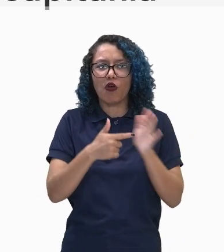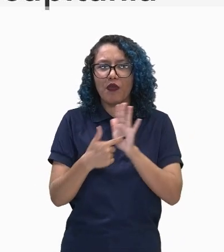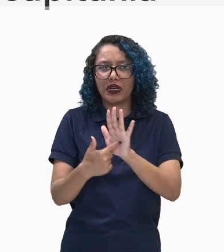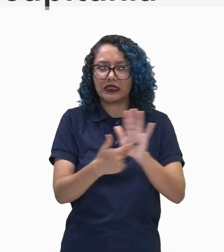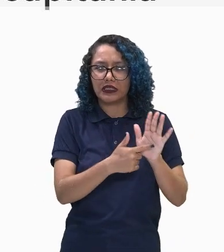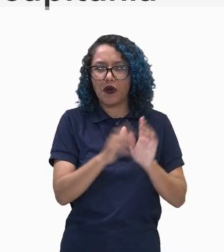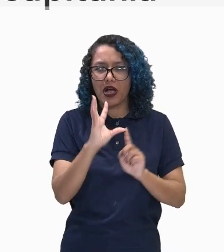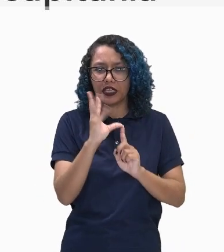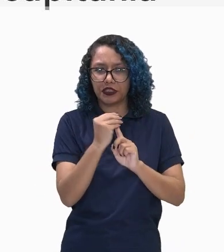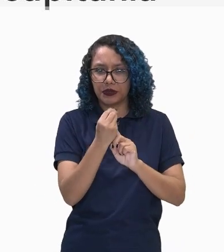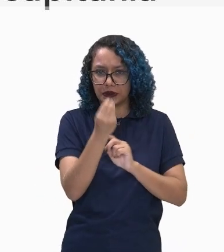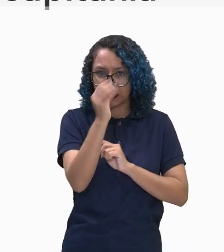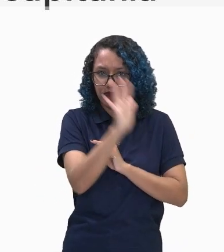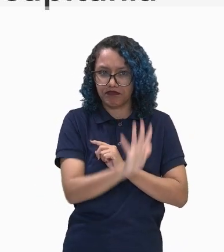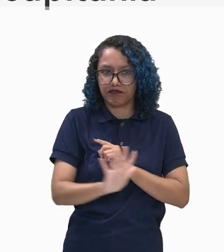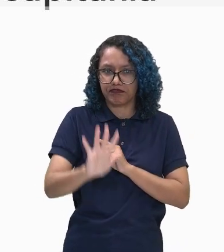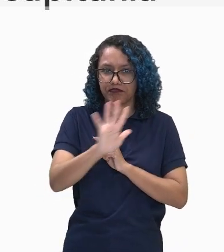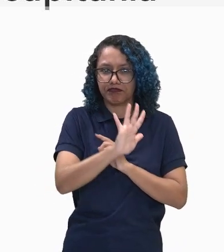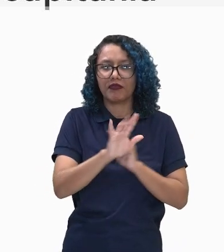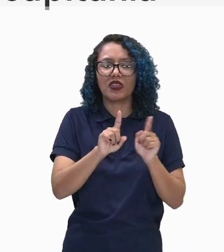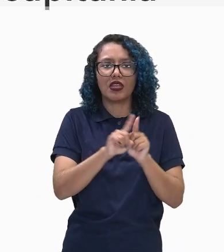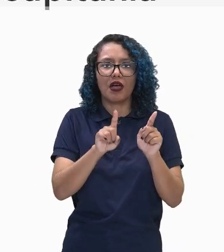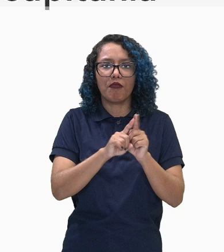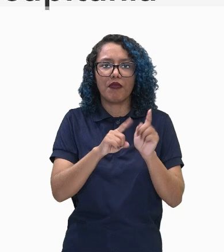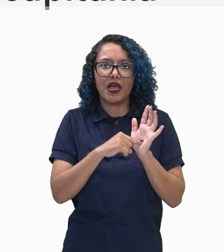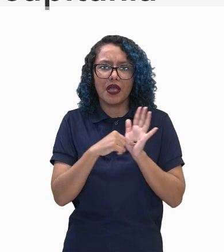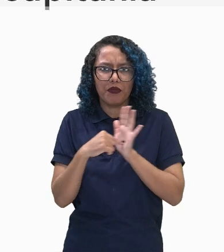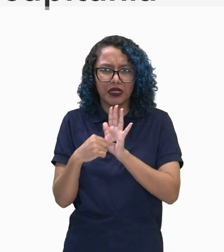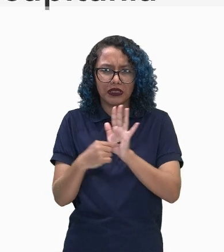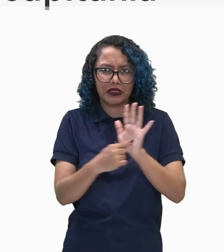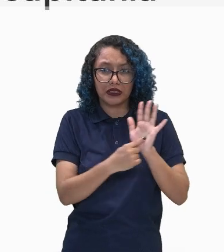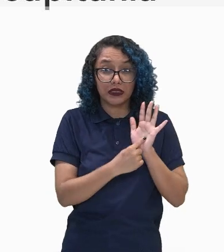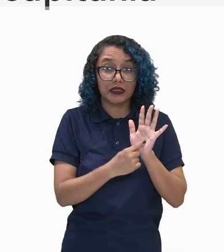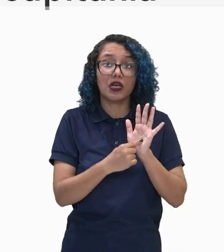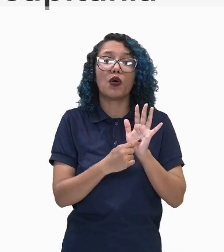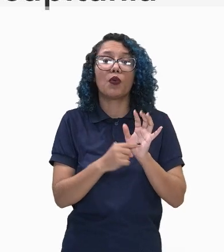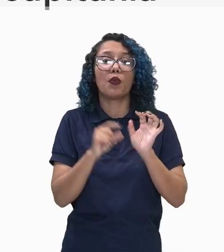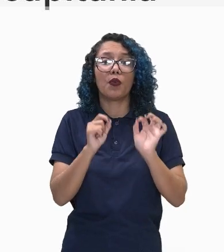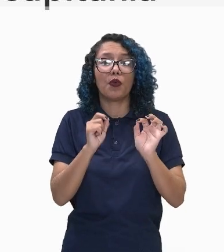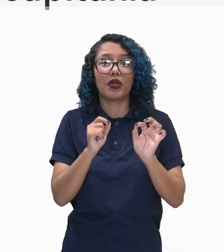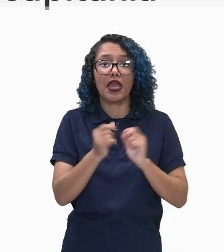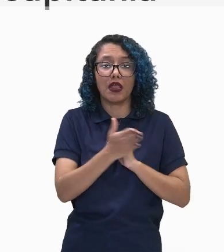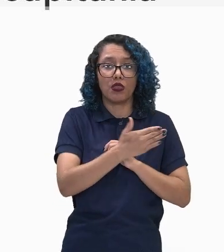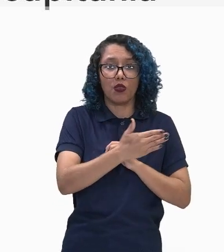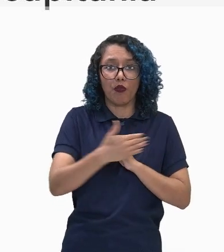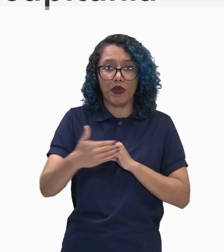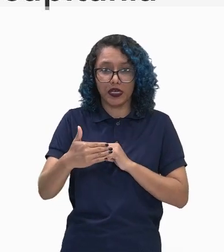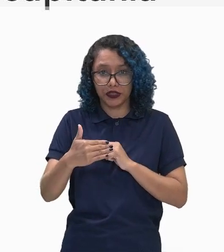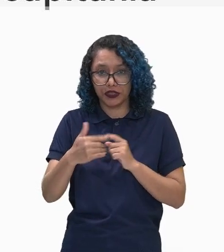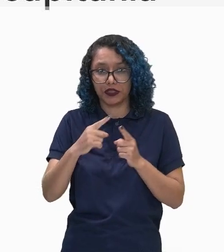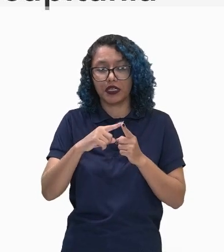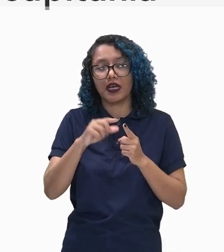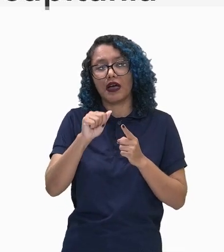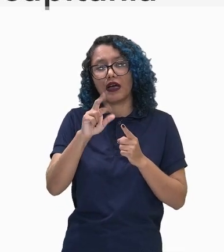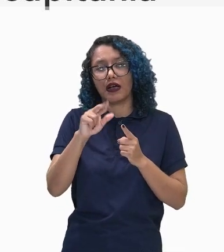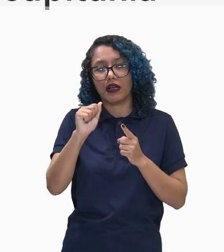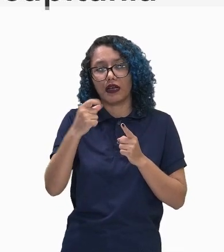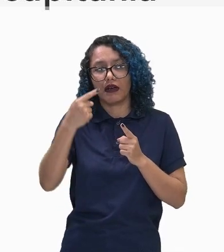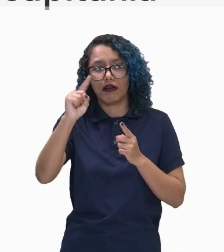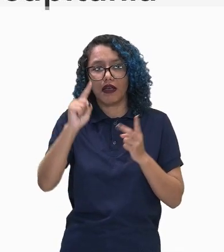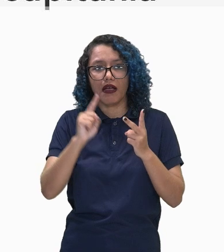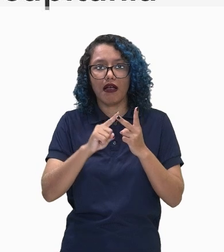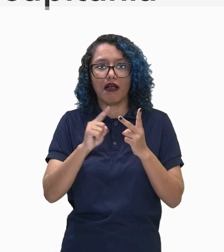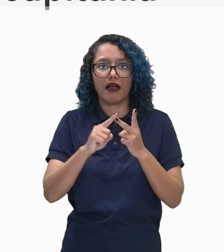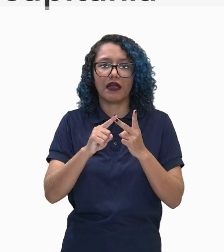artistas nacionais, a apresentação dos espetáculos do Acaradisco e do Cardinal, estrelas do